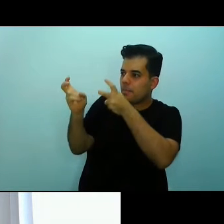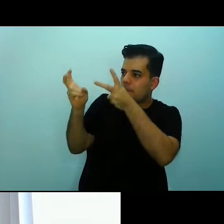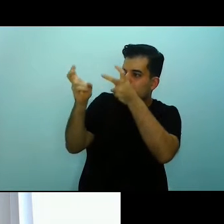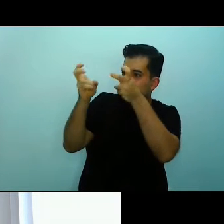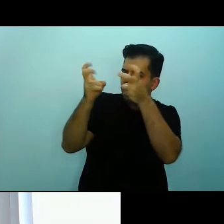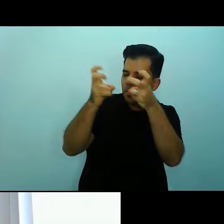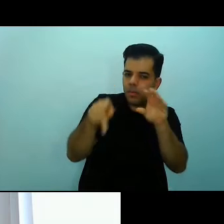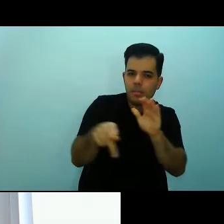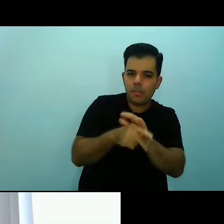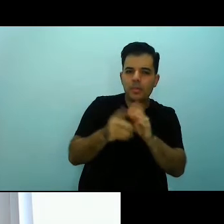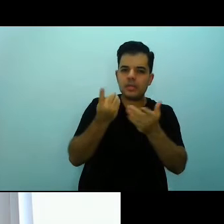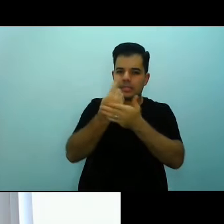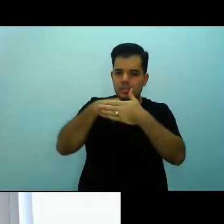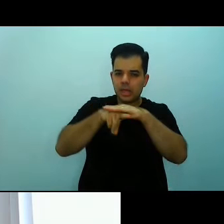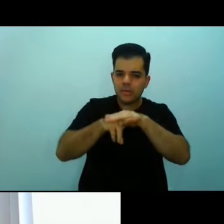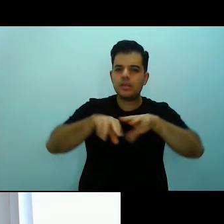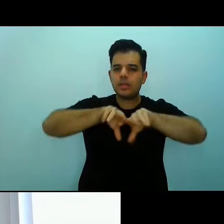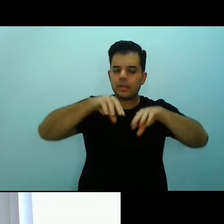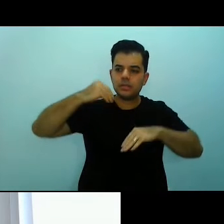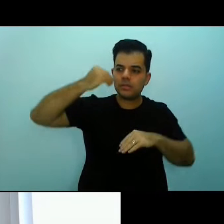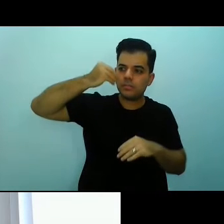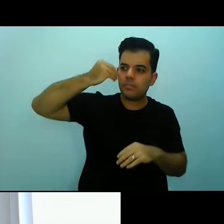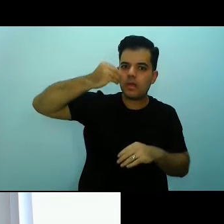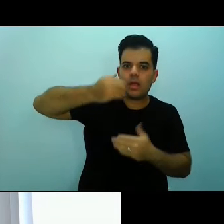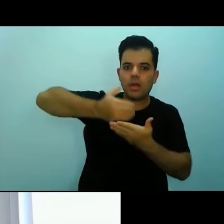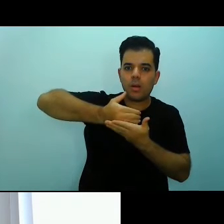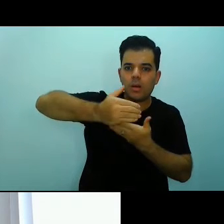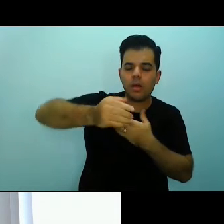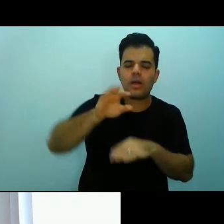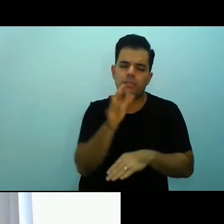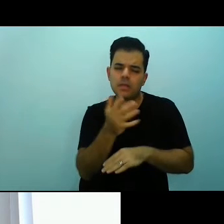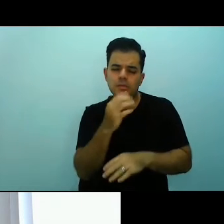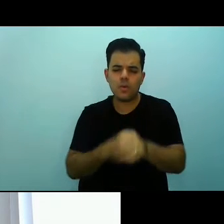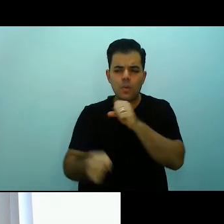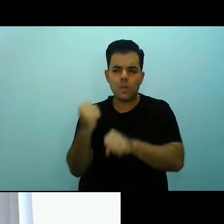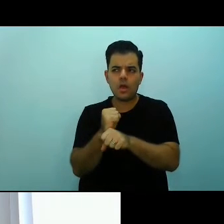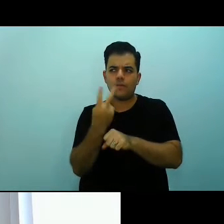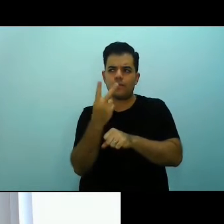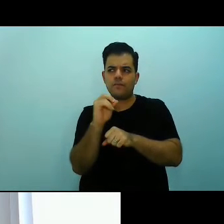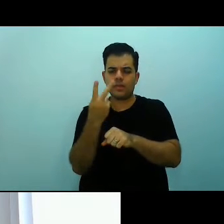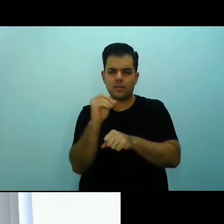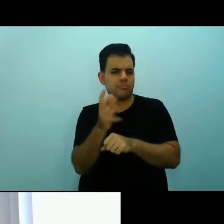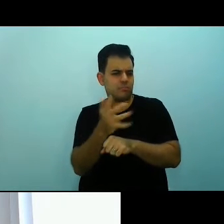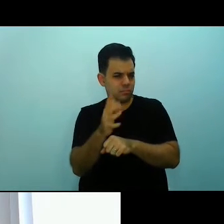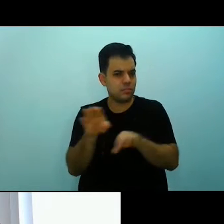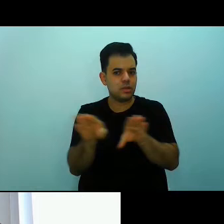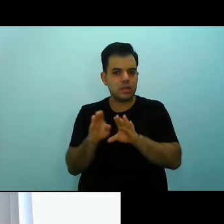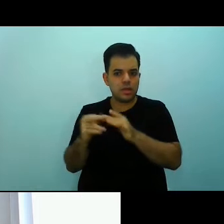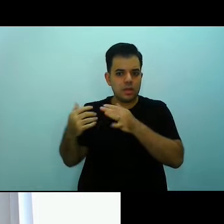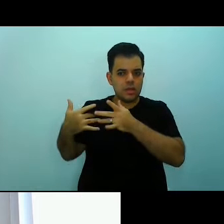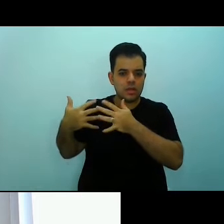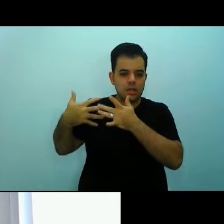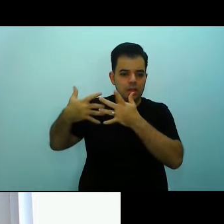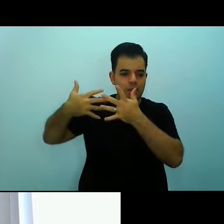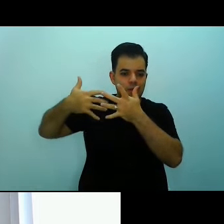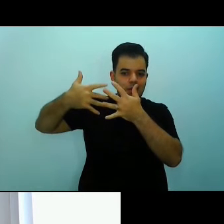nesse processo de design, uma experiência que ela se iniciou aí em meados do ano passado e que vem se estendendo aí ainda